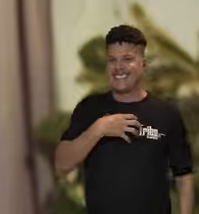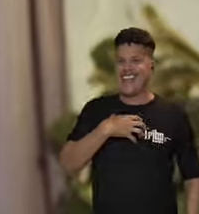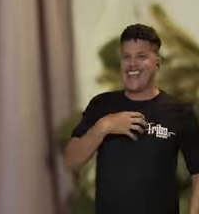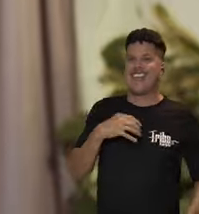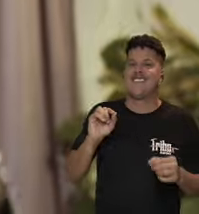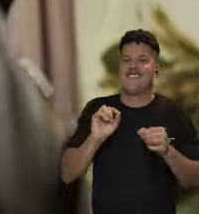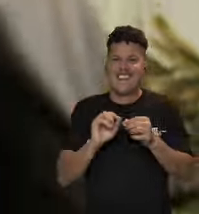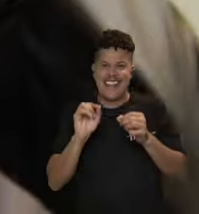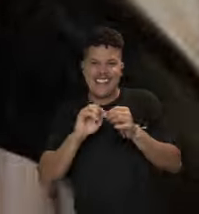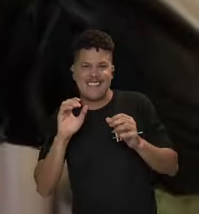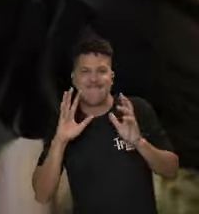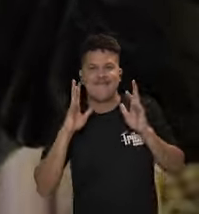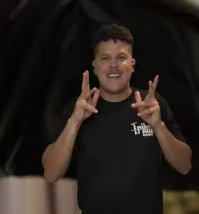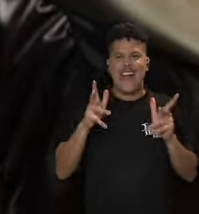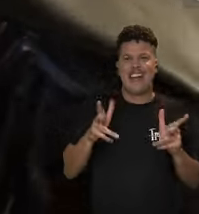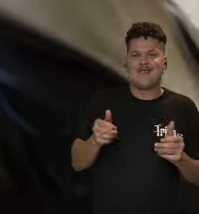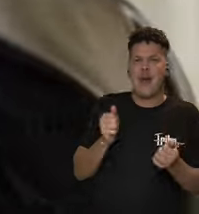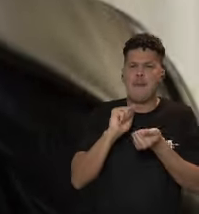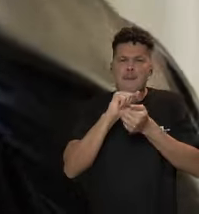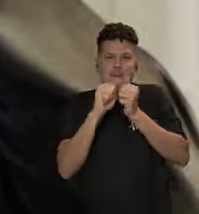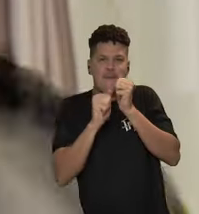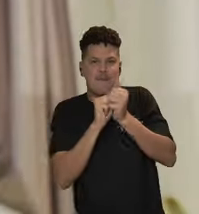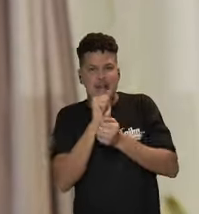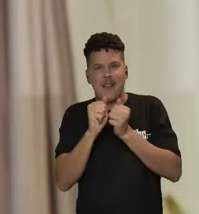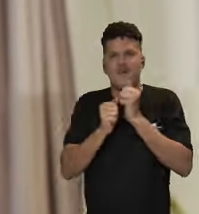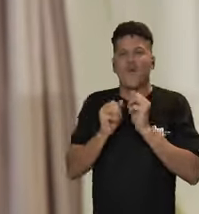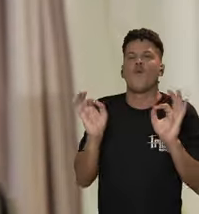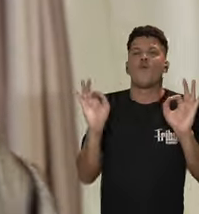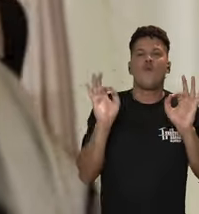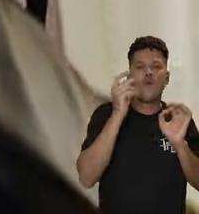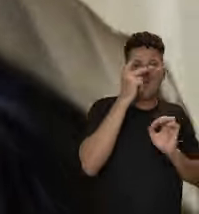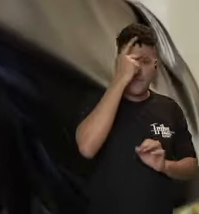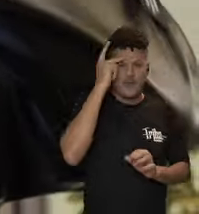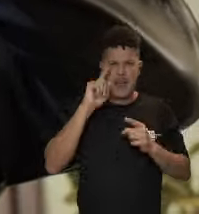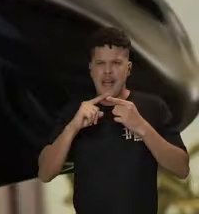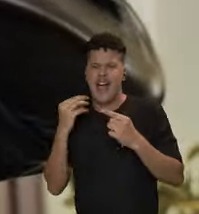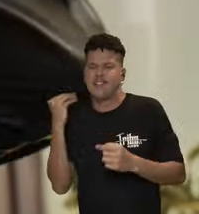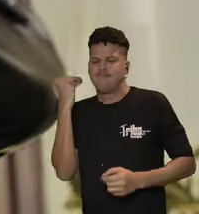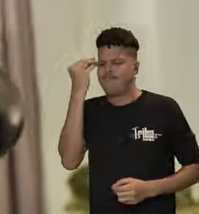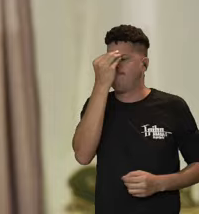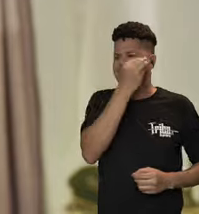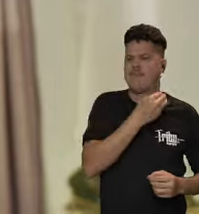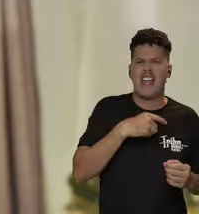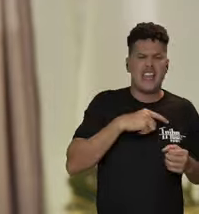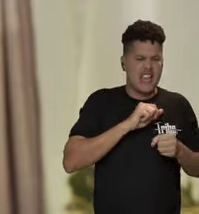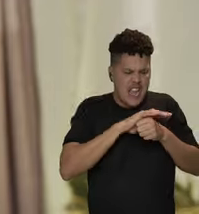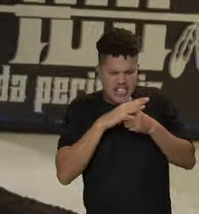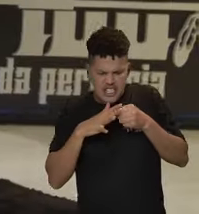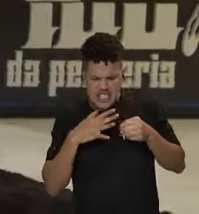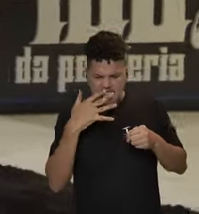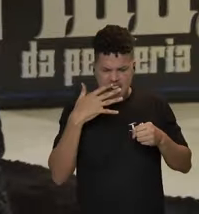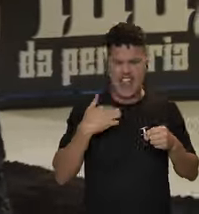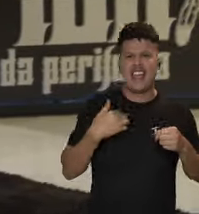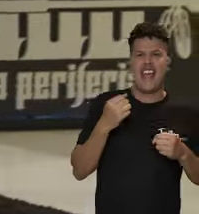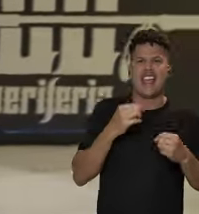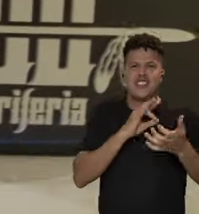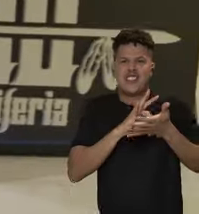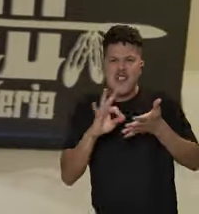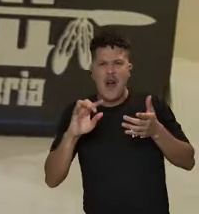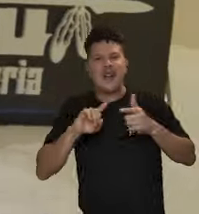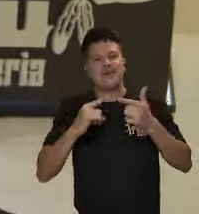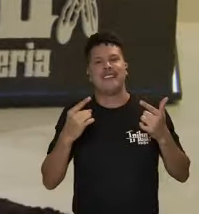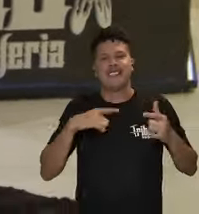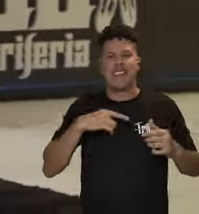foi! Beijou ninguém, mas tá toda beijada. Cheia de ódio, mas toda apaixonada. Se